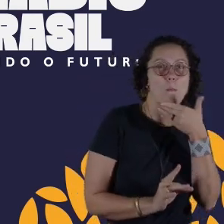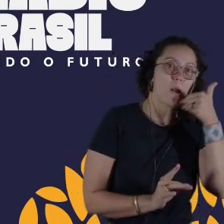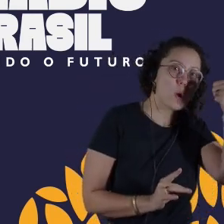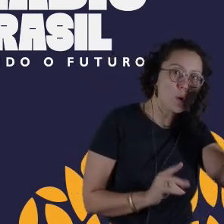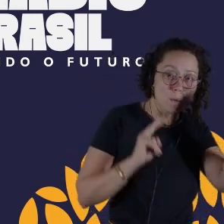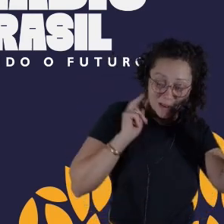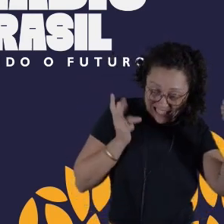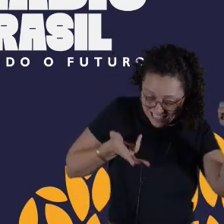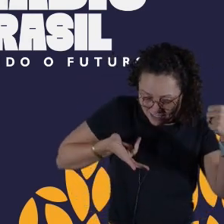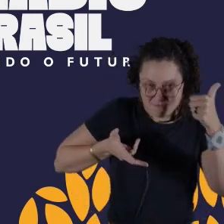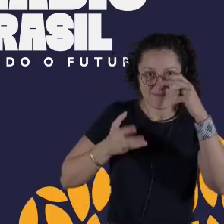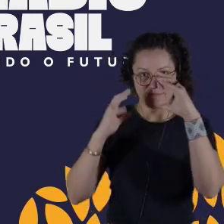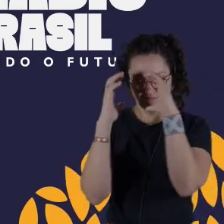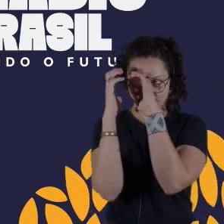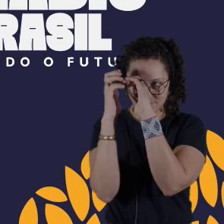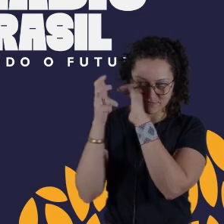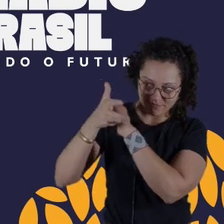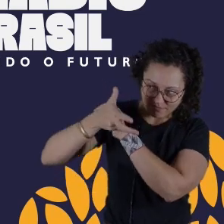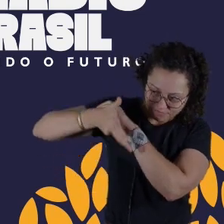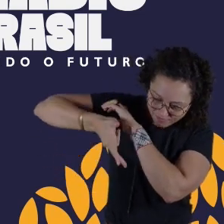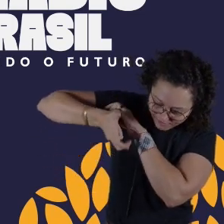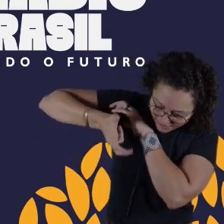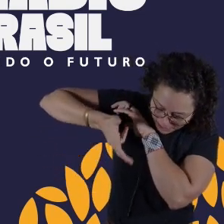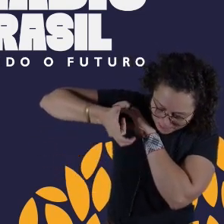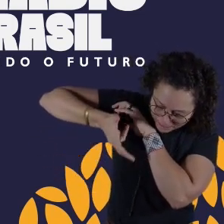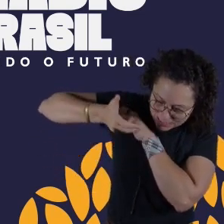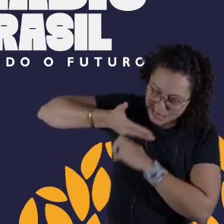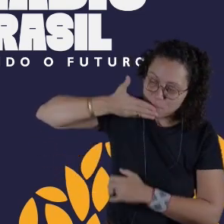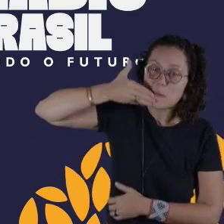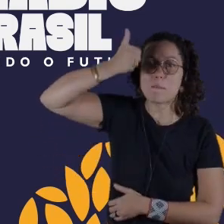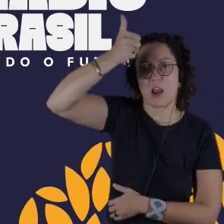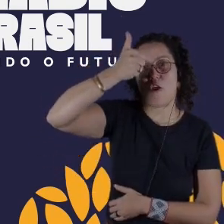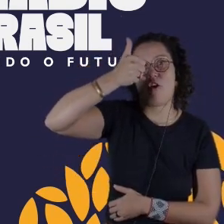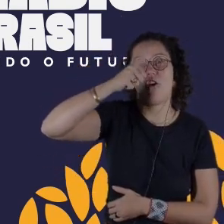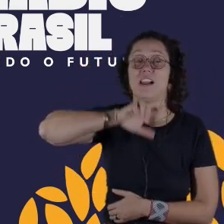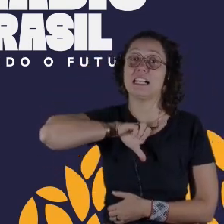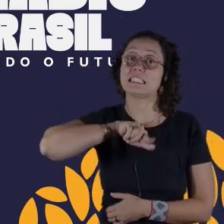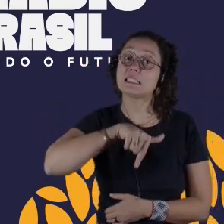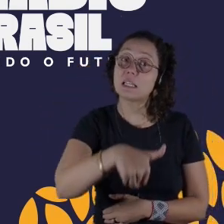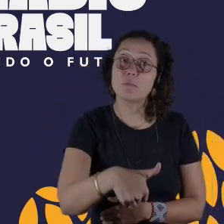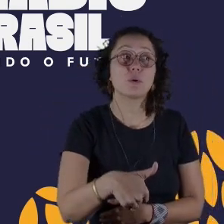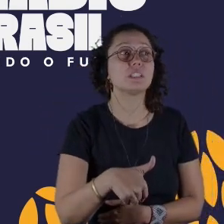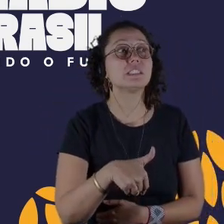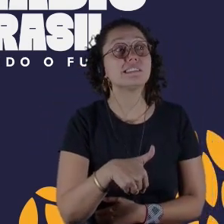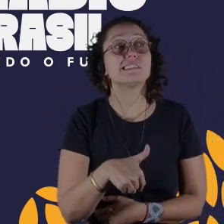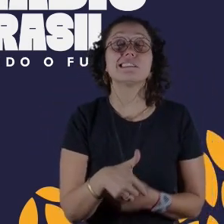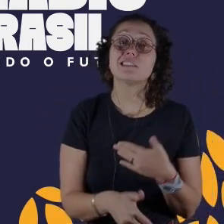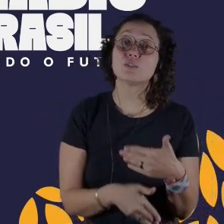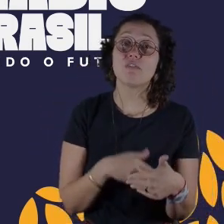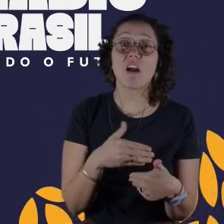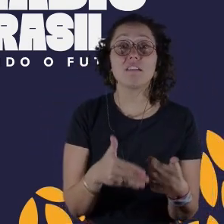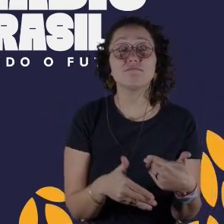Mais interessante ainda é que depois isso acontece,